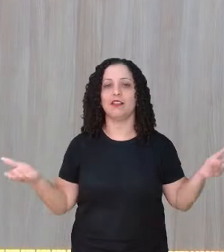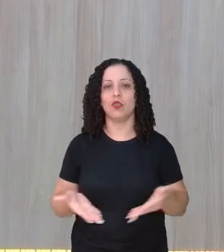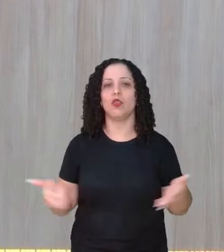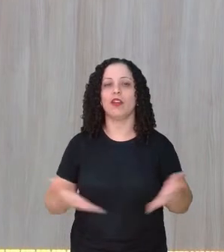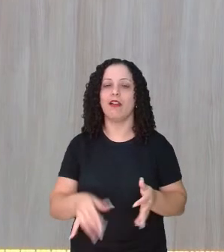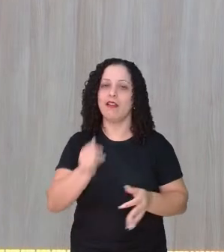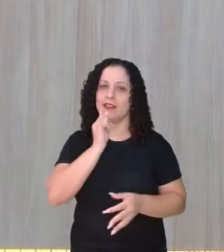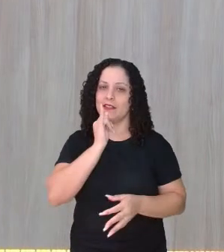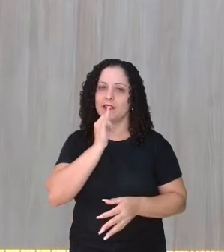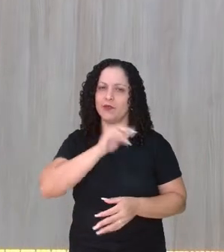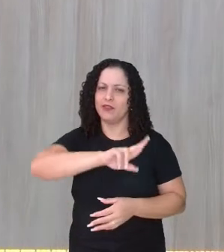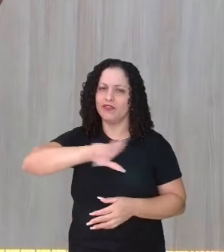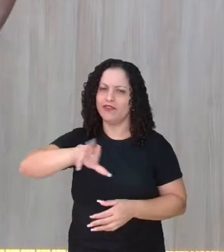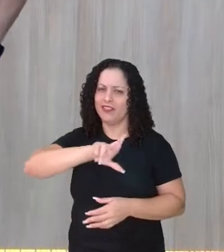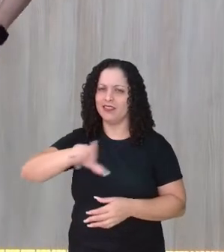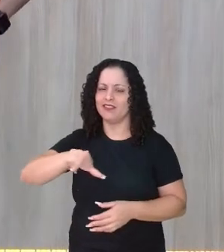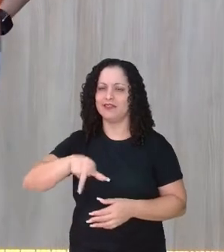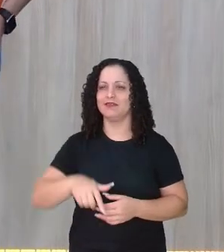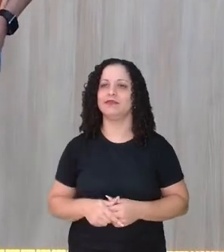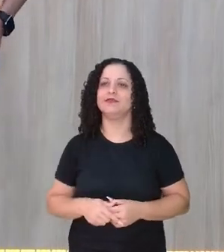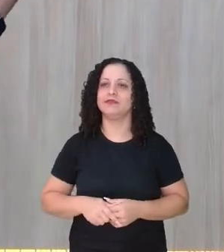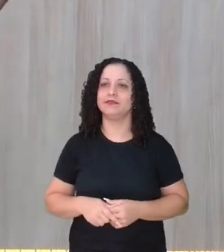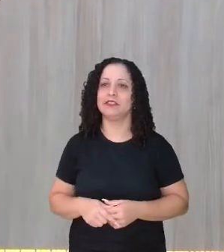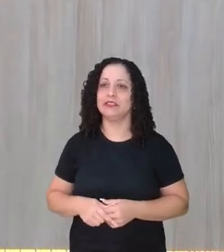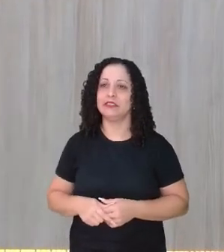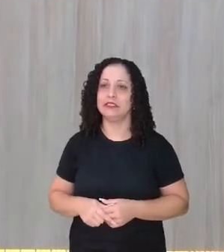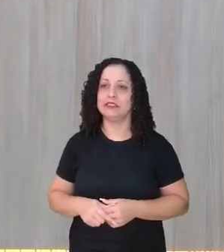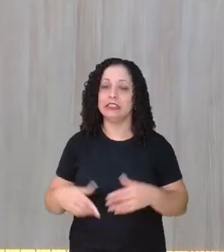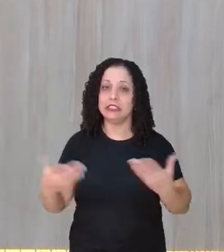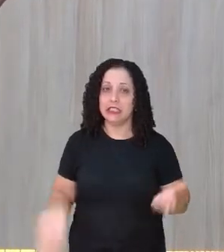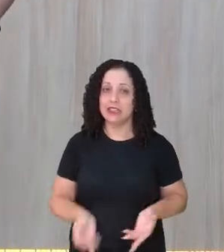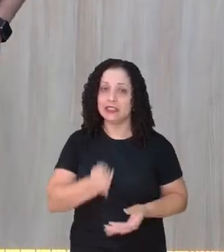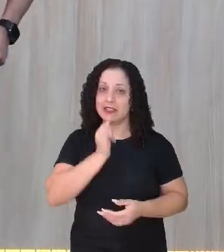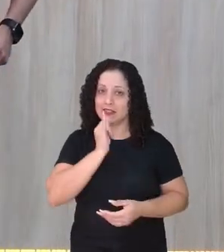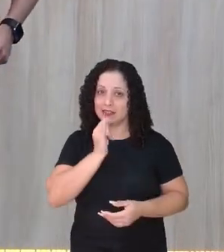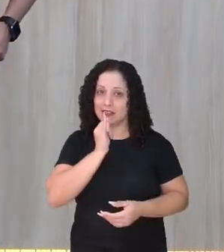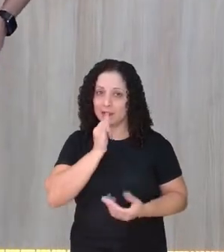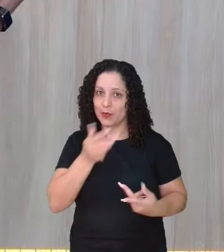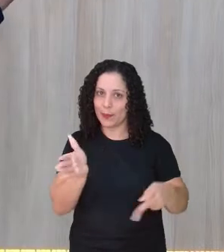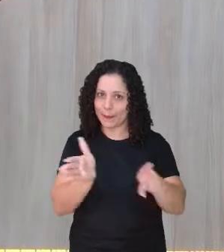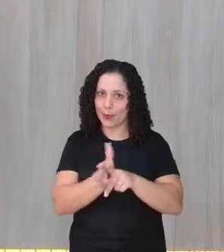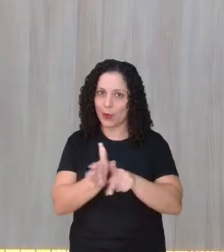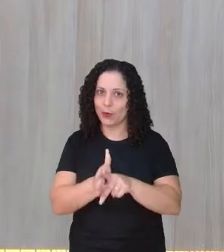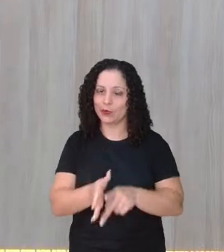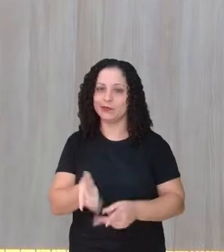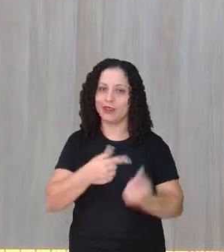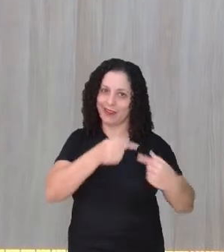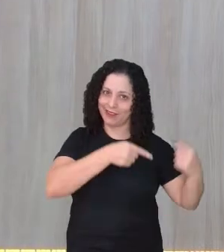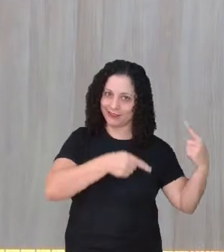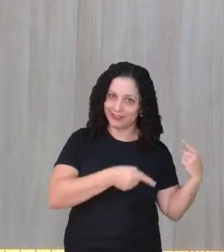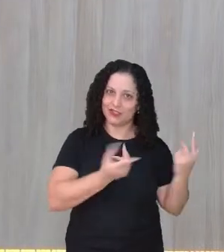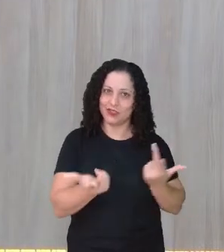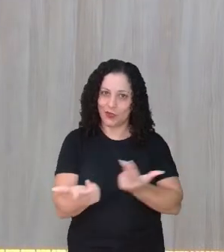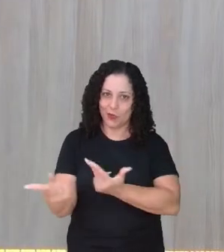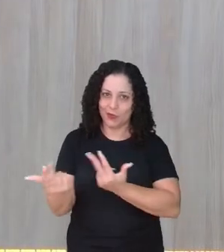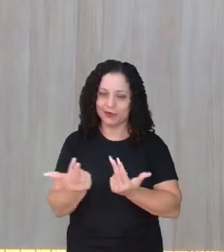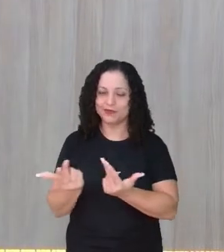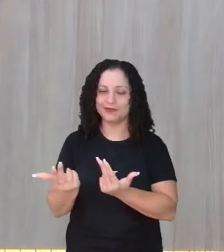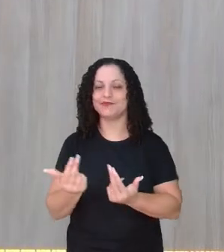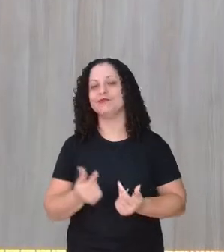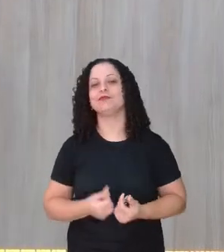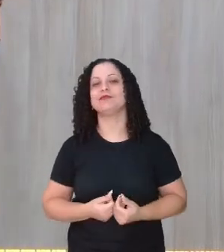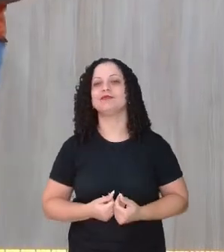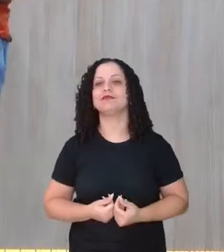outro exemplo que eu coloquei, baseado nessa questão aí do exemplo anterior da expressão numérica,